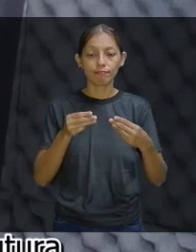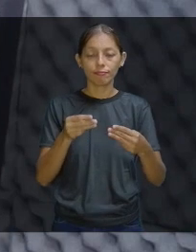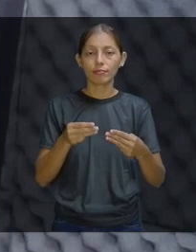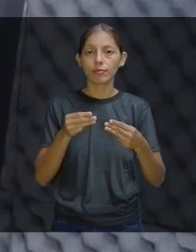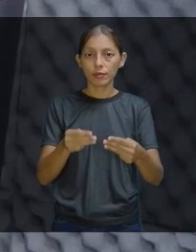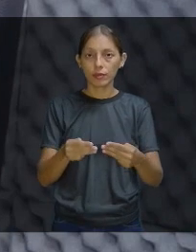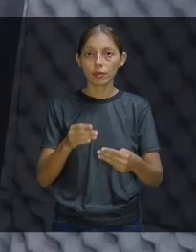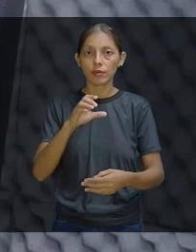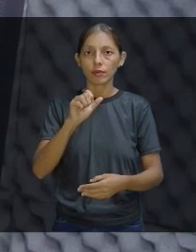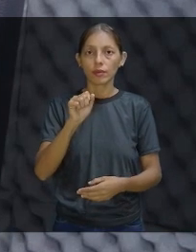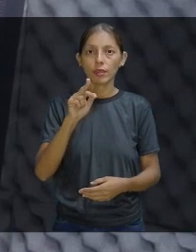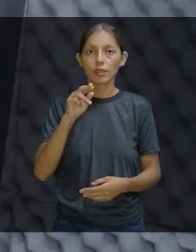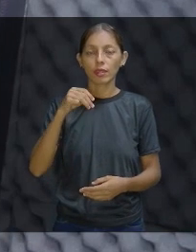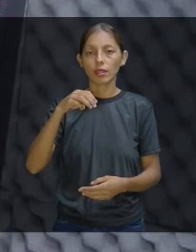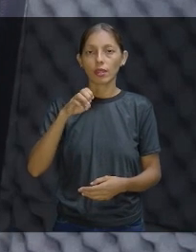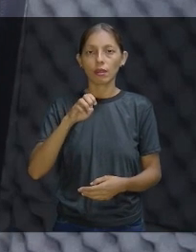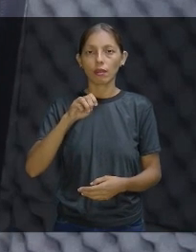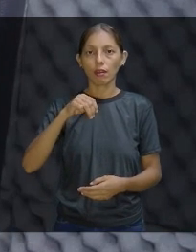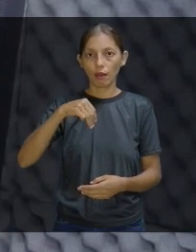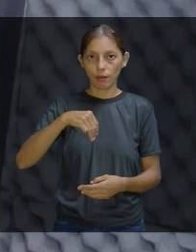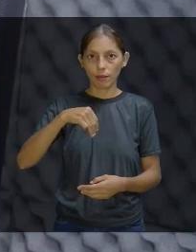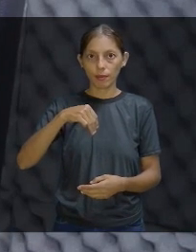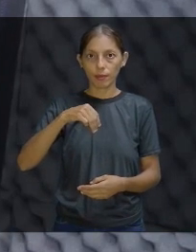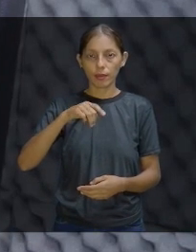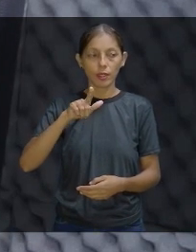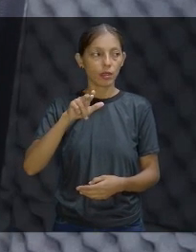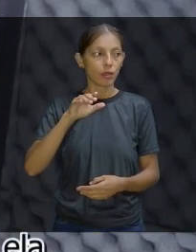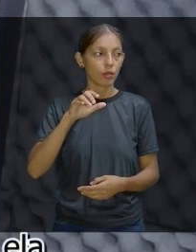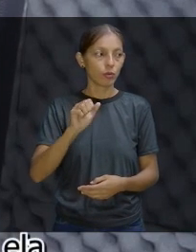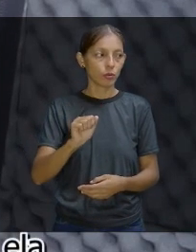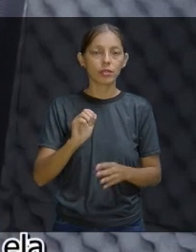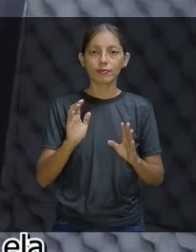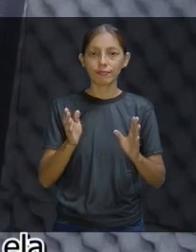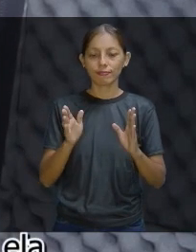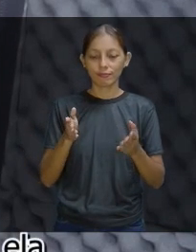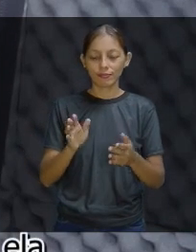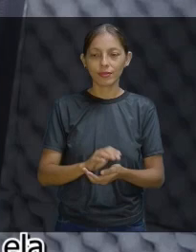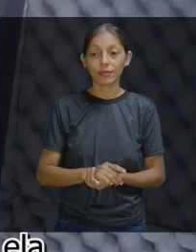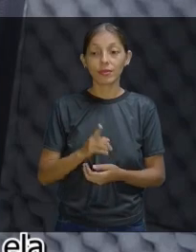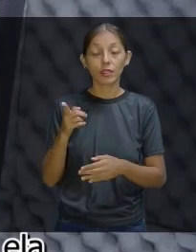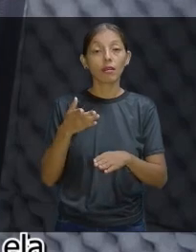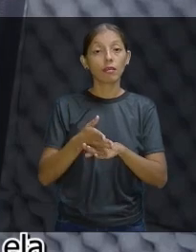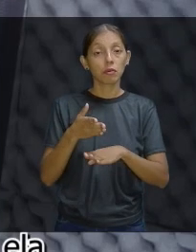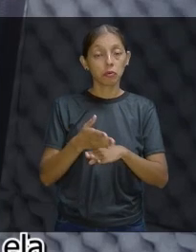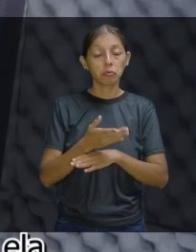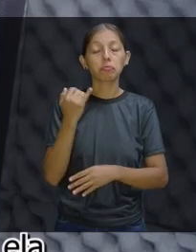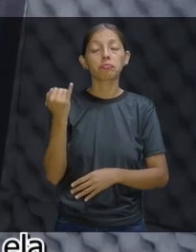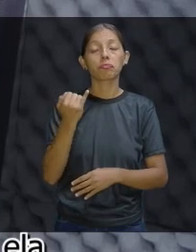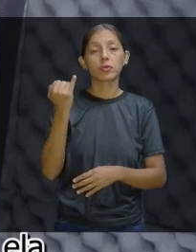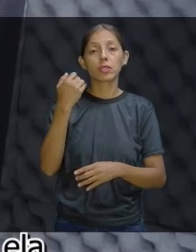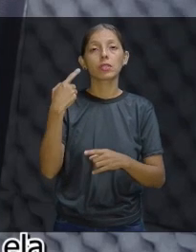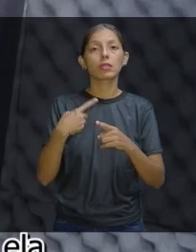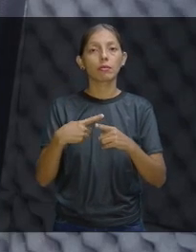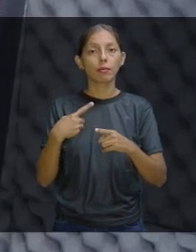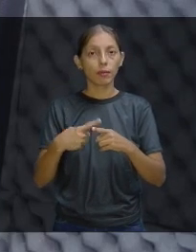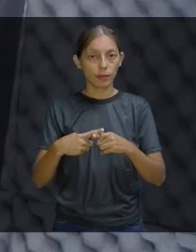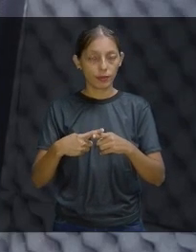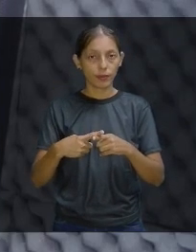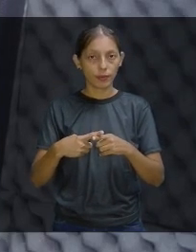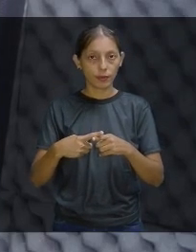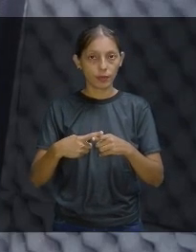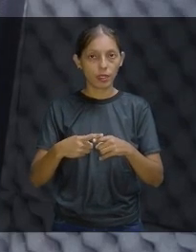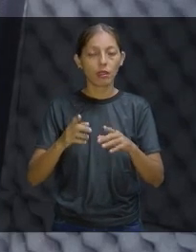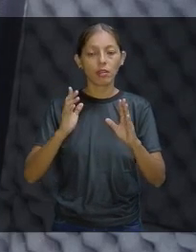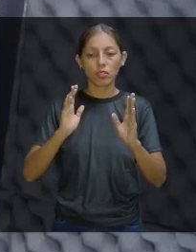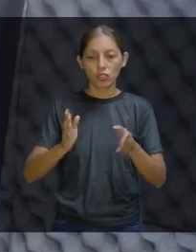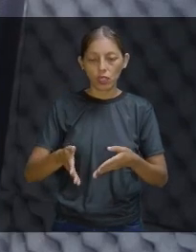a futura presidente do Tribunal Superior Eleitoral, e a participação dela foi muito importante, porque ela já deu